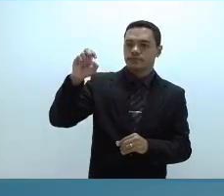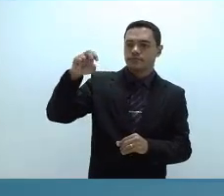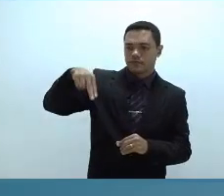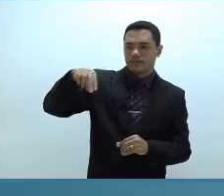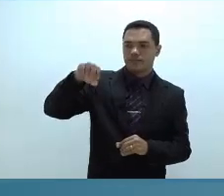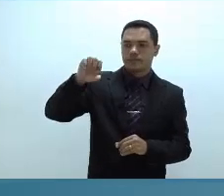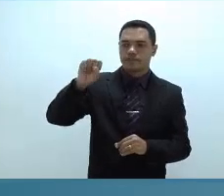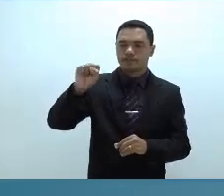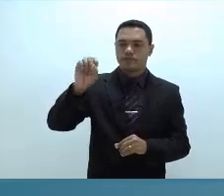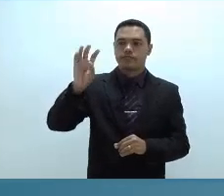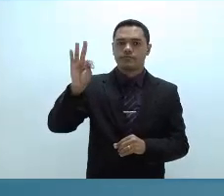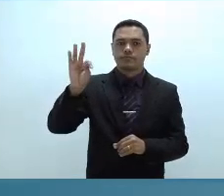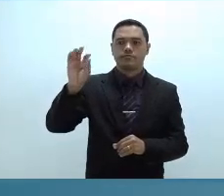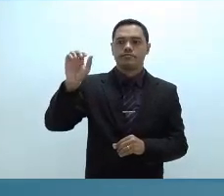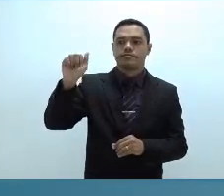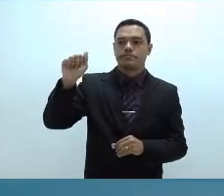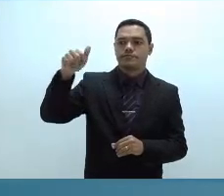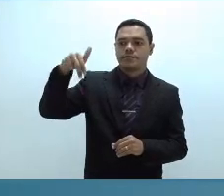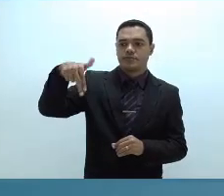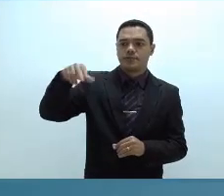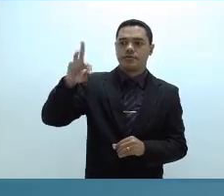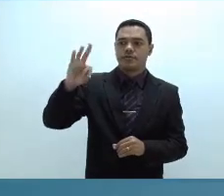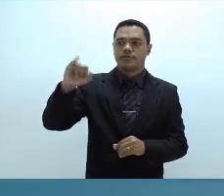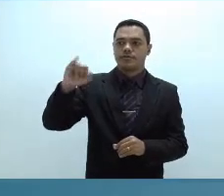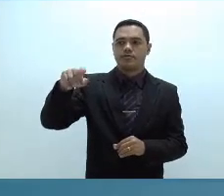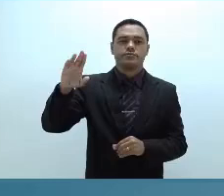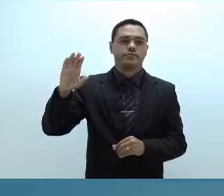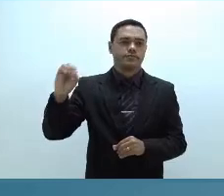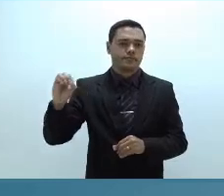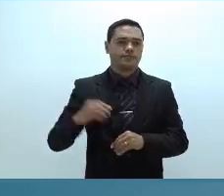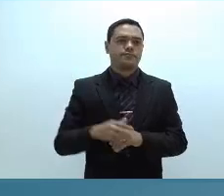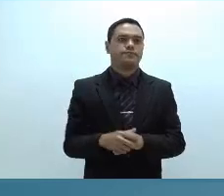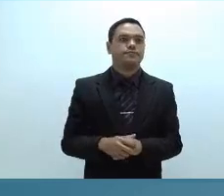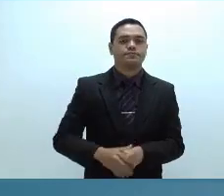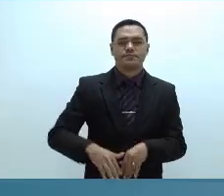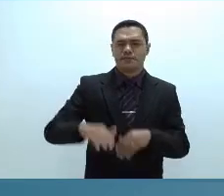Constantino Querido. Obrigado, senhor presidente.